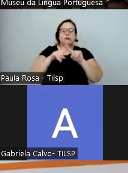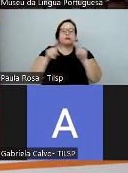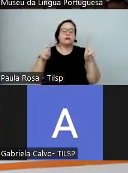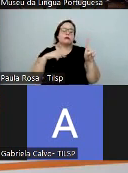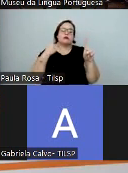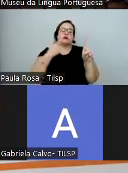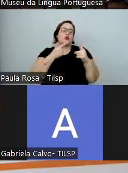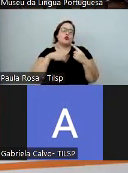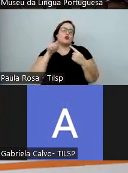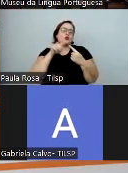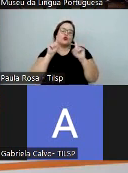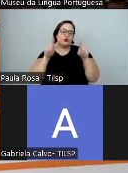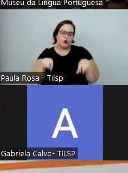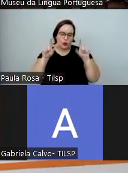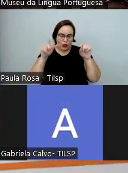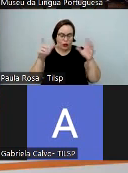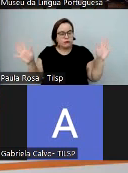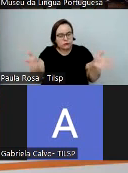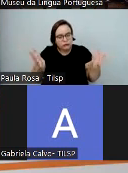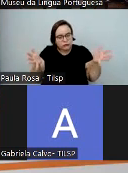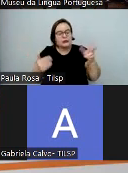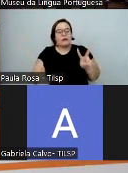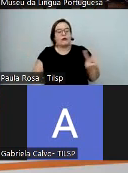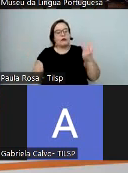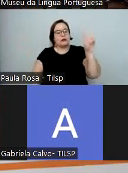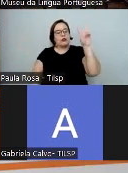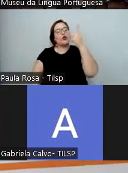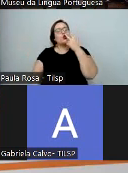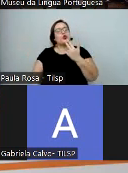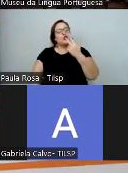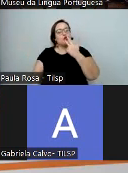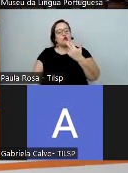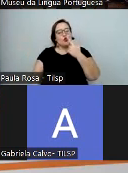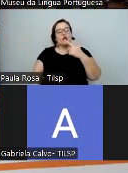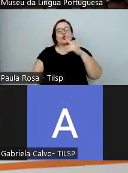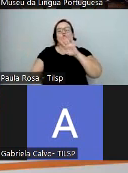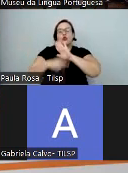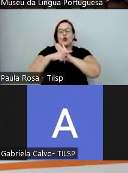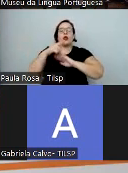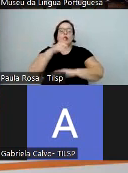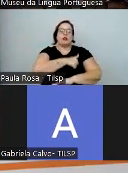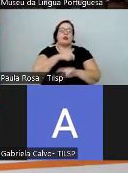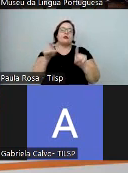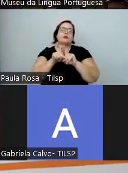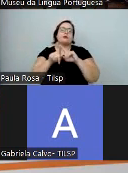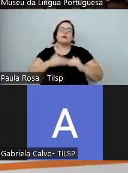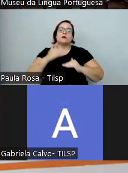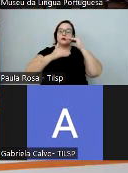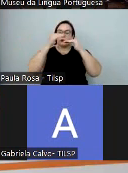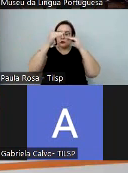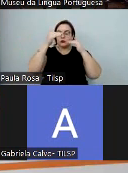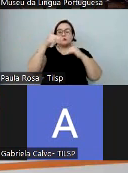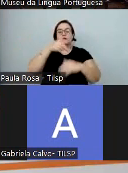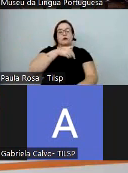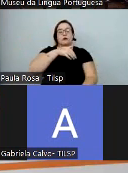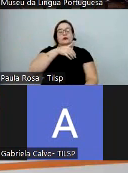objetivos são promover a valorização dos idiomas falados no Canadá de seu desenvolvimento no desenvolvimento da Nação compartilhar